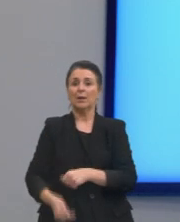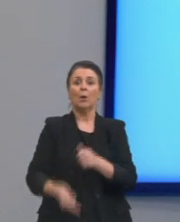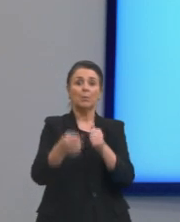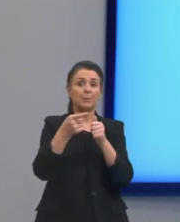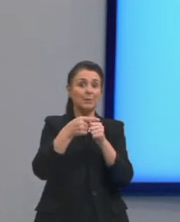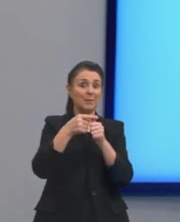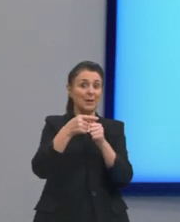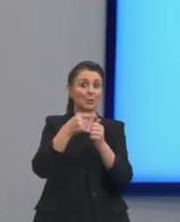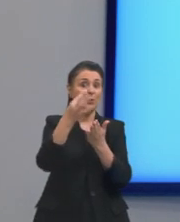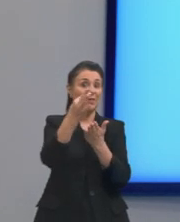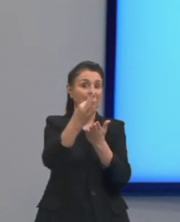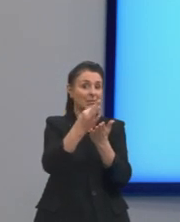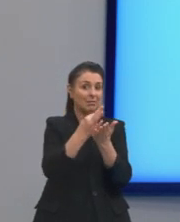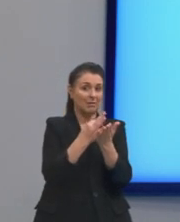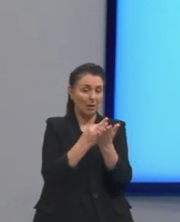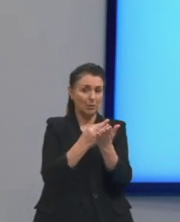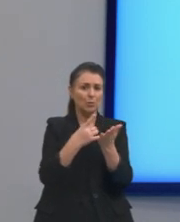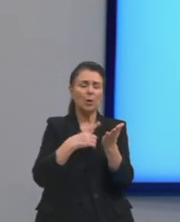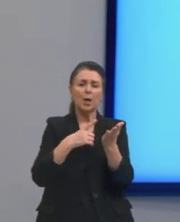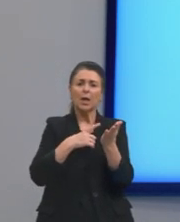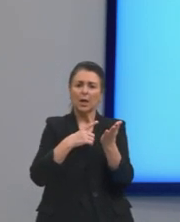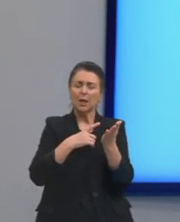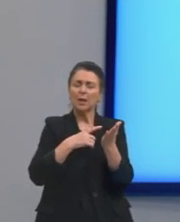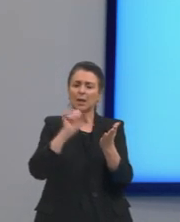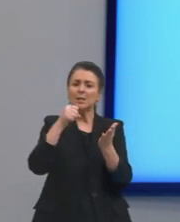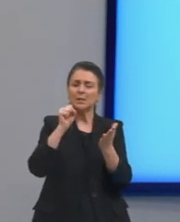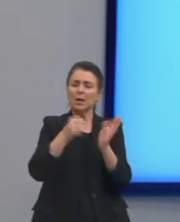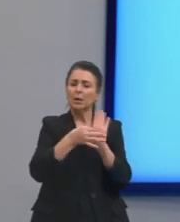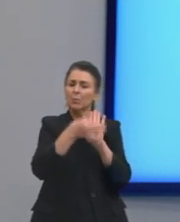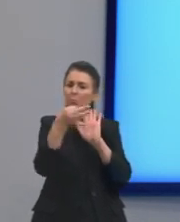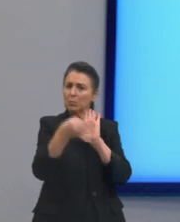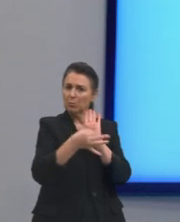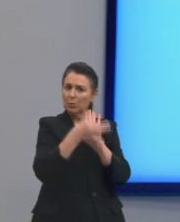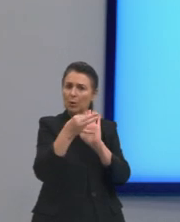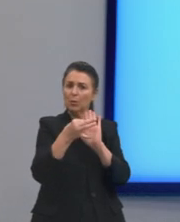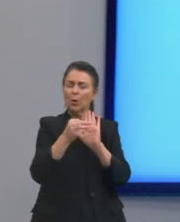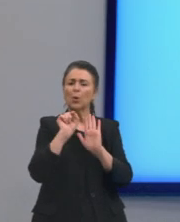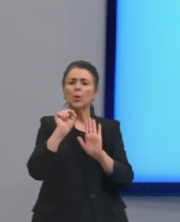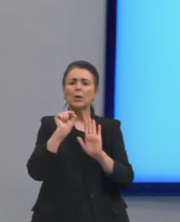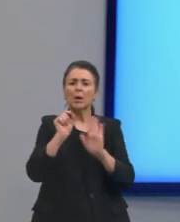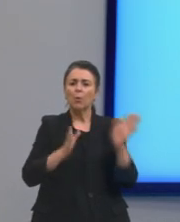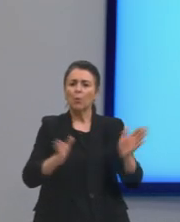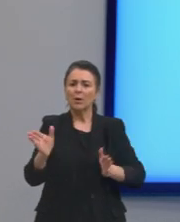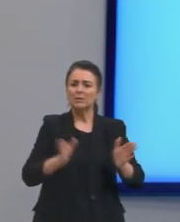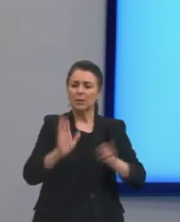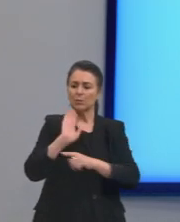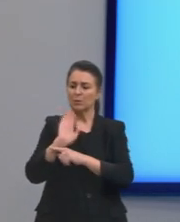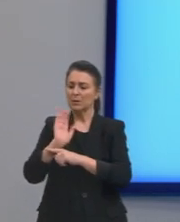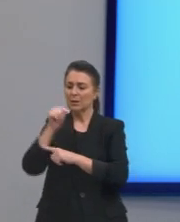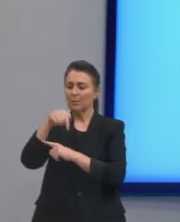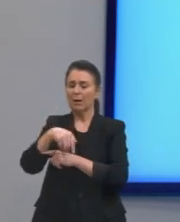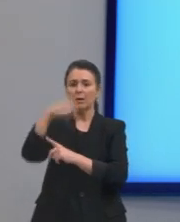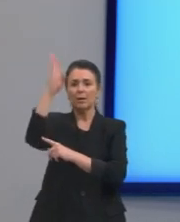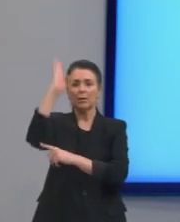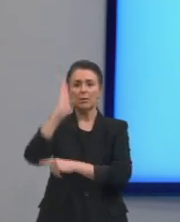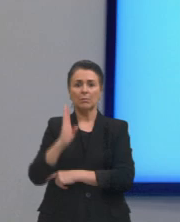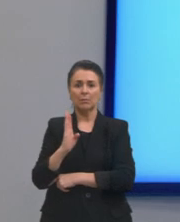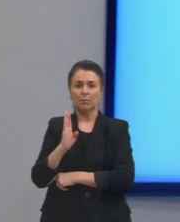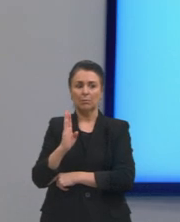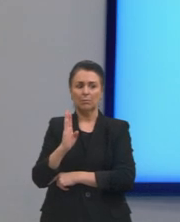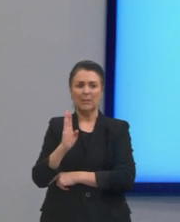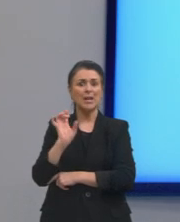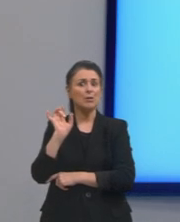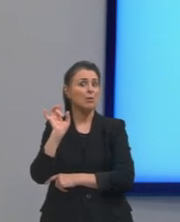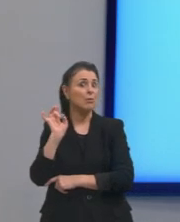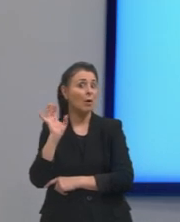posicionamento por mais que o meu posicionamento sobre o que é o acesso ao cinema no Brasil não tenha nada a ver com isso essa é uma informação